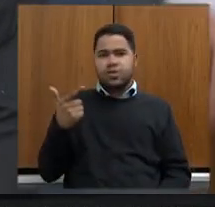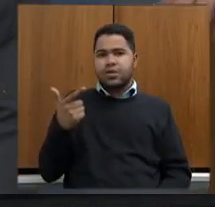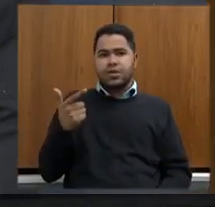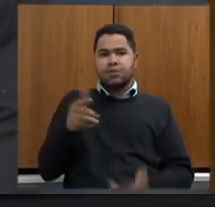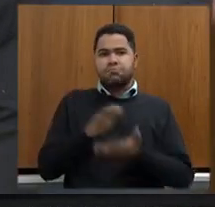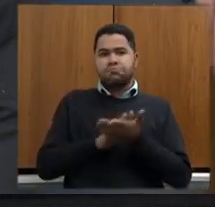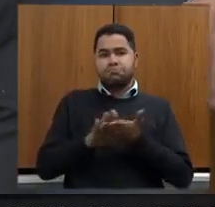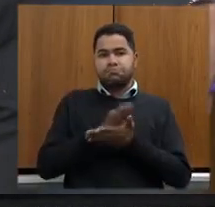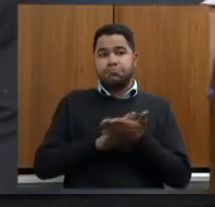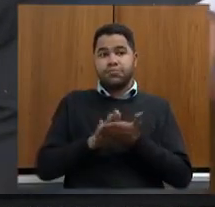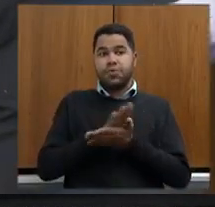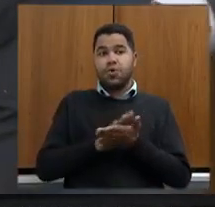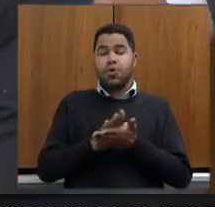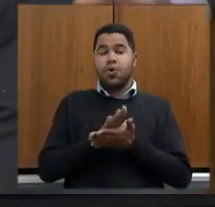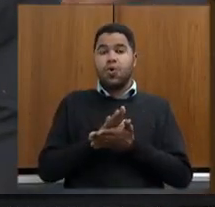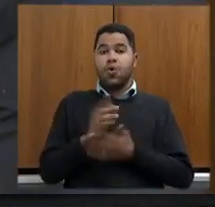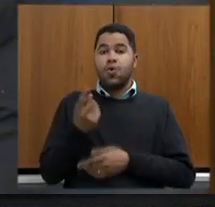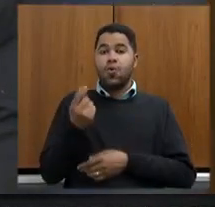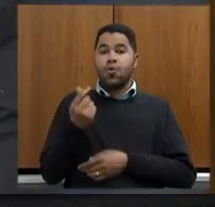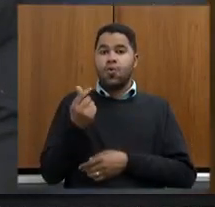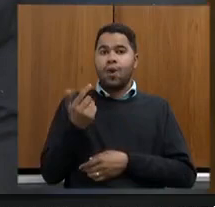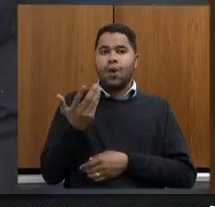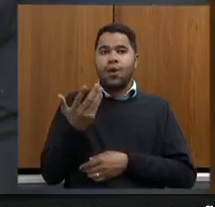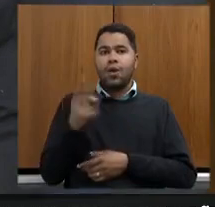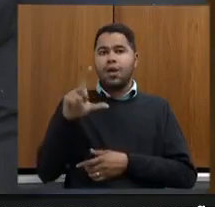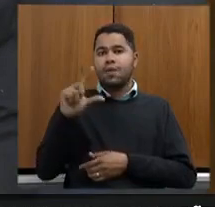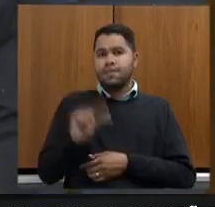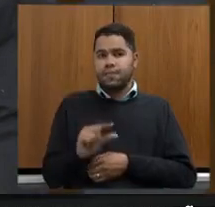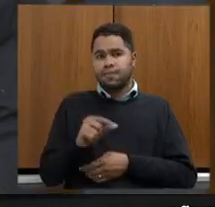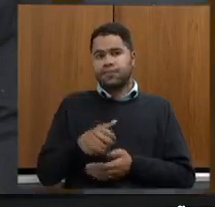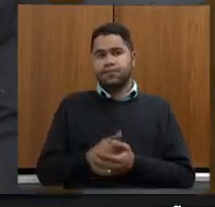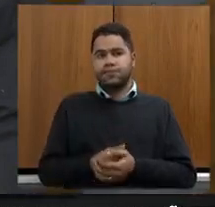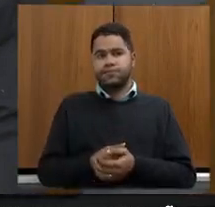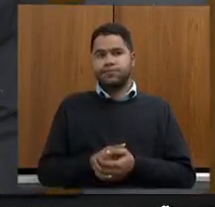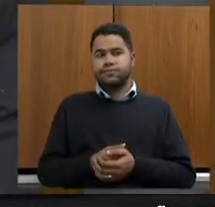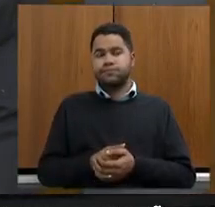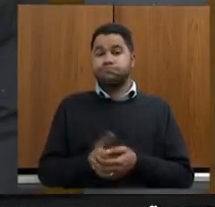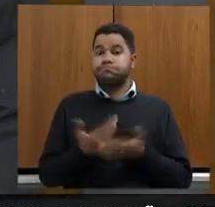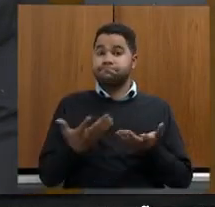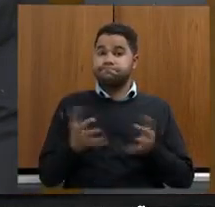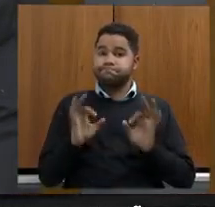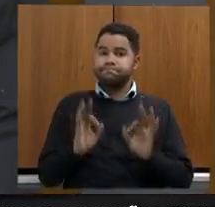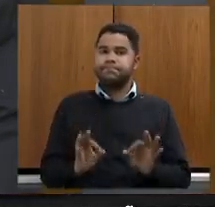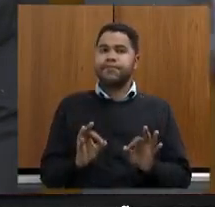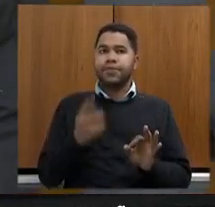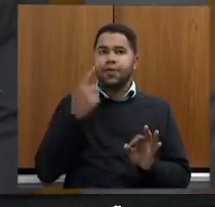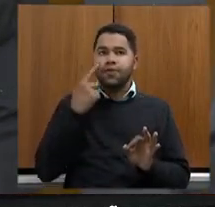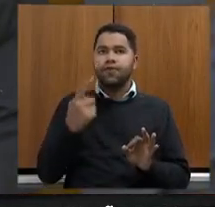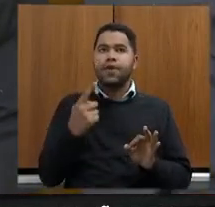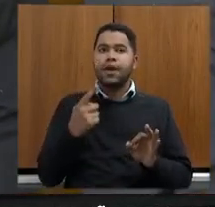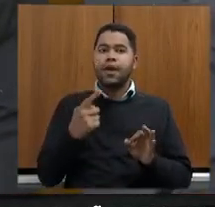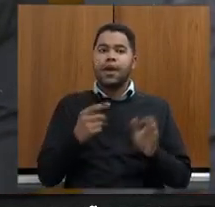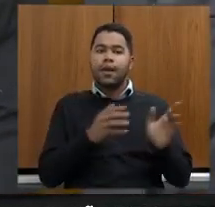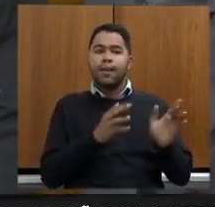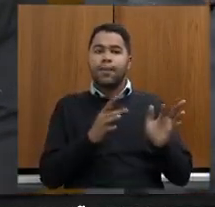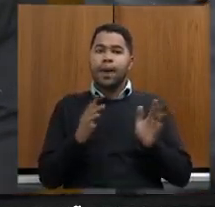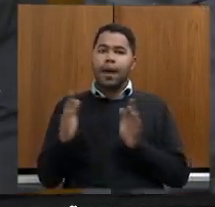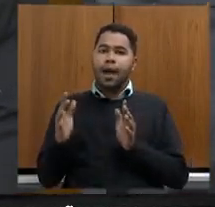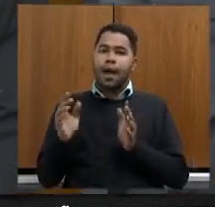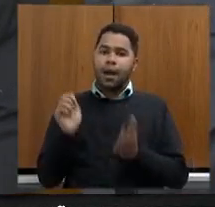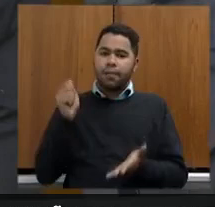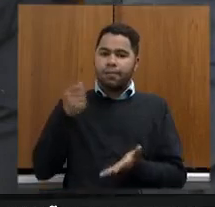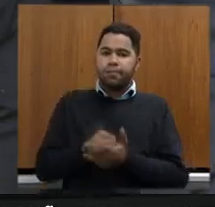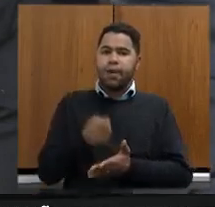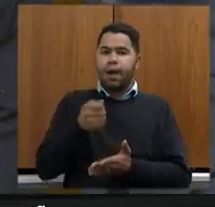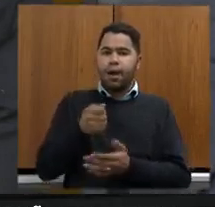impositivos e o valor das emendas eram muito menores sem sombra de dúvida a gente vê um execução de emendas impositivas